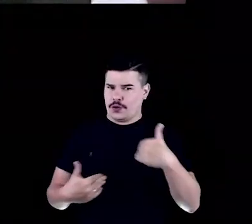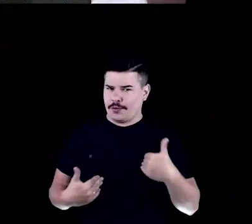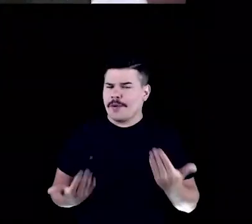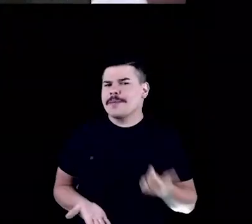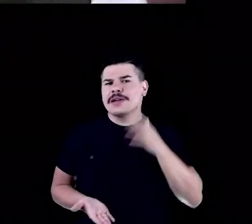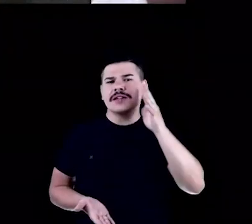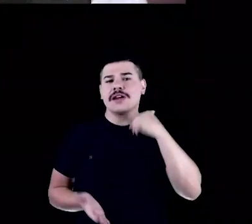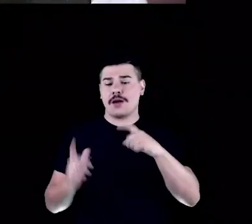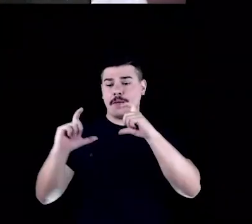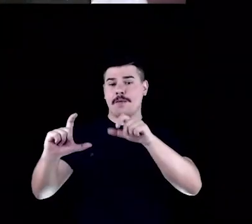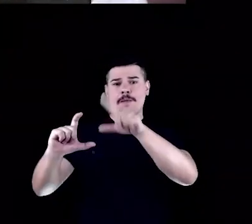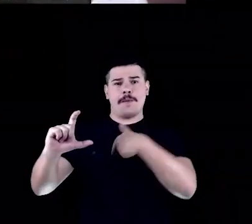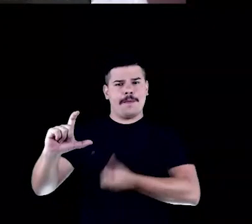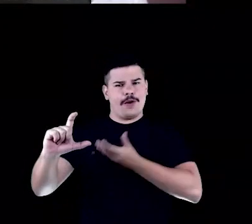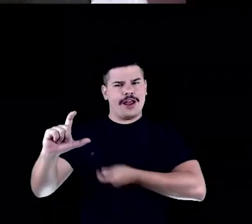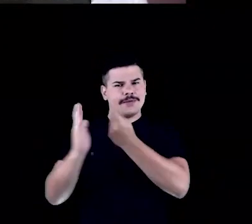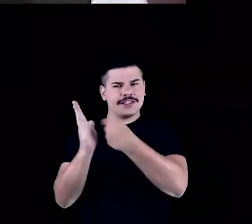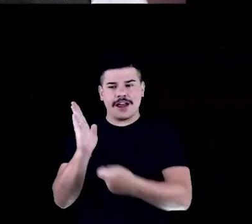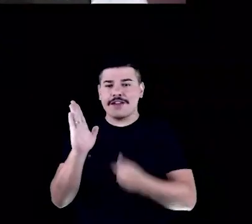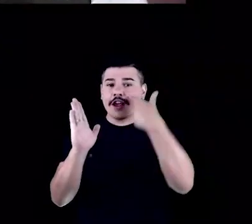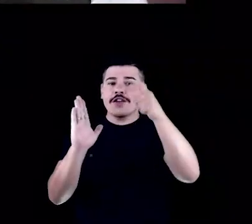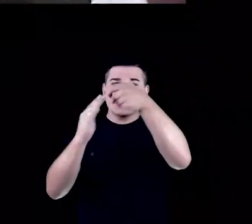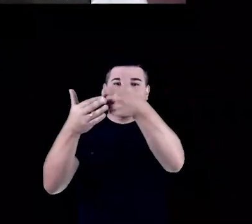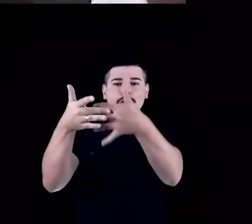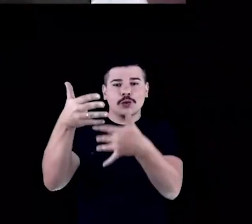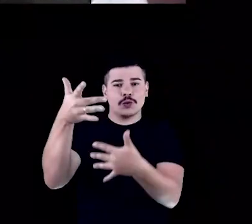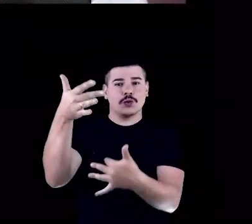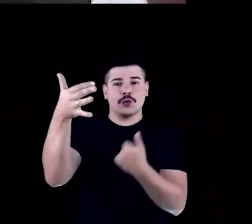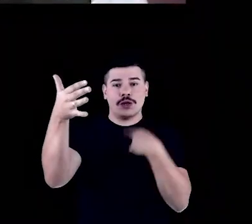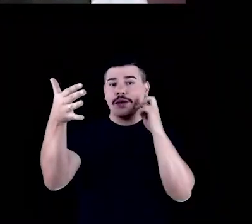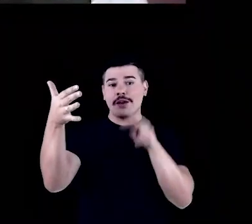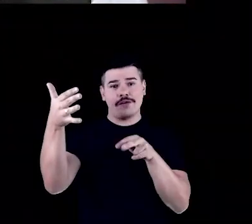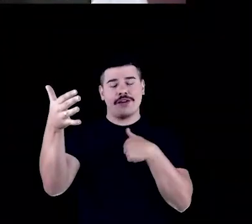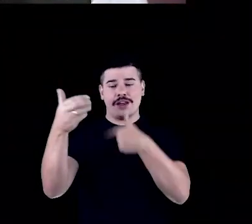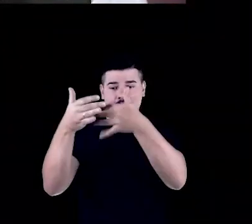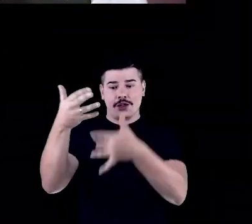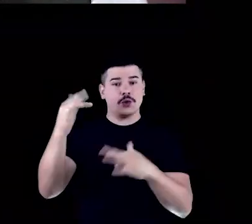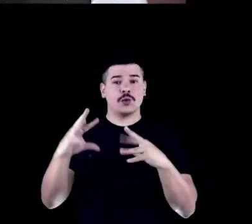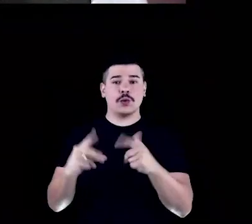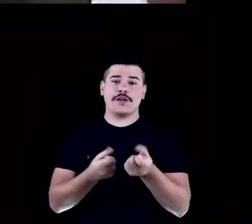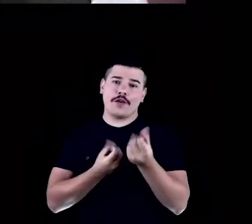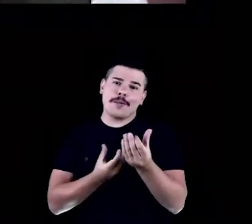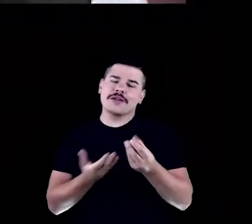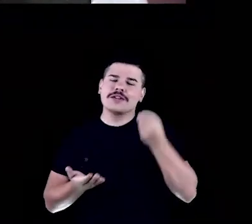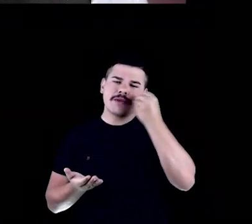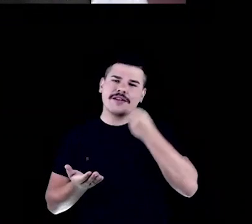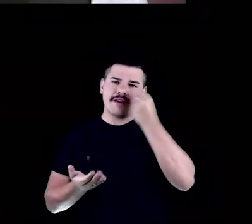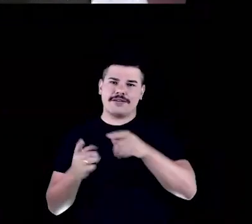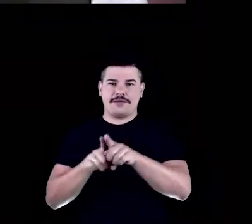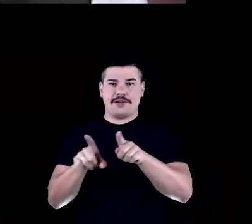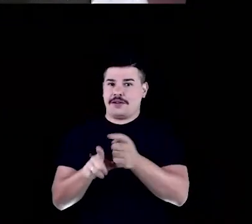para o corpo dele. Eu falo, gente, manda para mim o poema escrito, porque eu quero ver o corpo do poema. O poema tem um corpo. E a forma do poema conteúdo, né? Ou